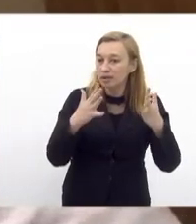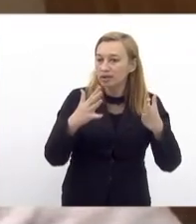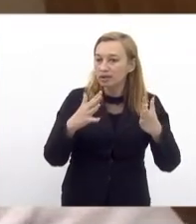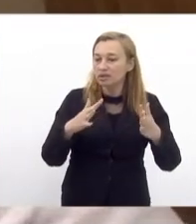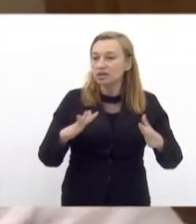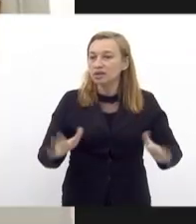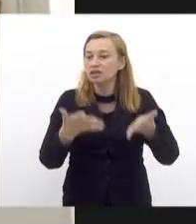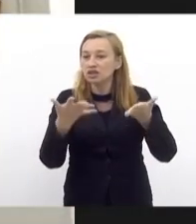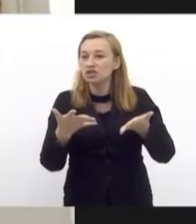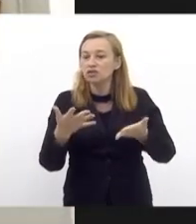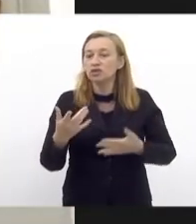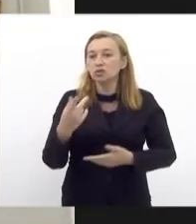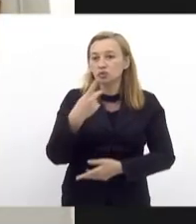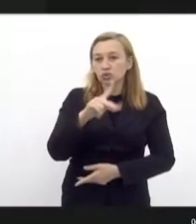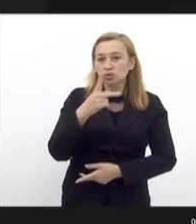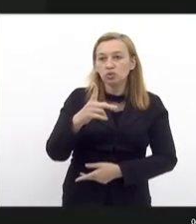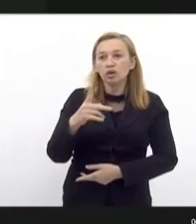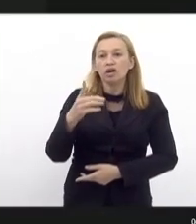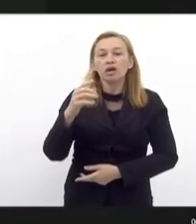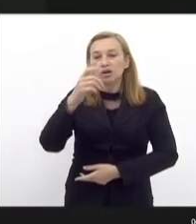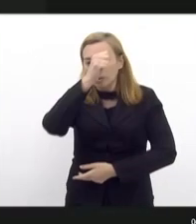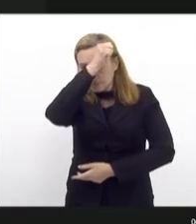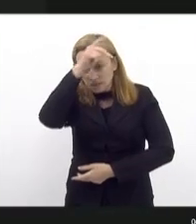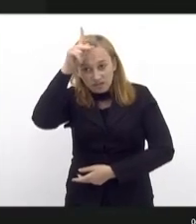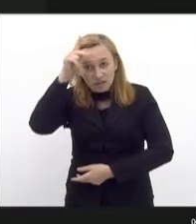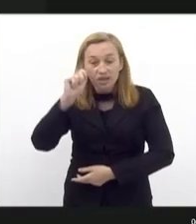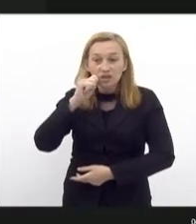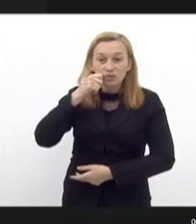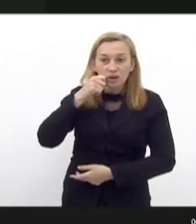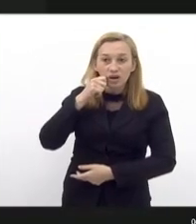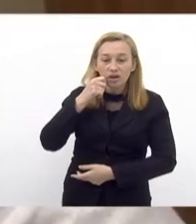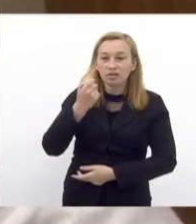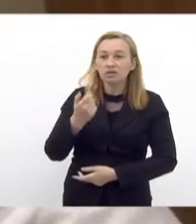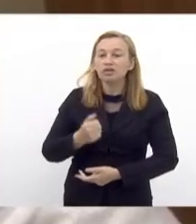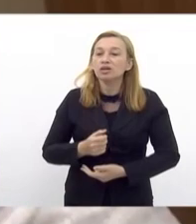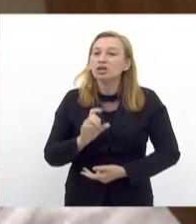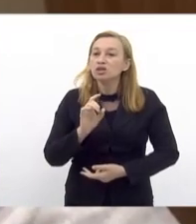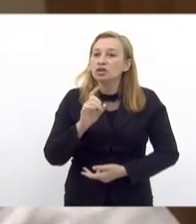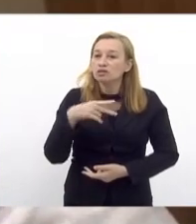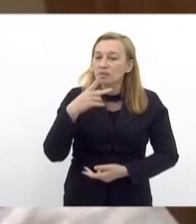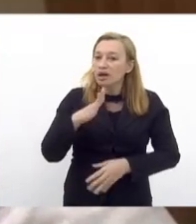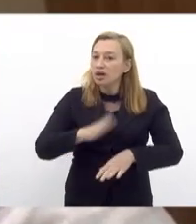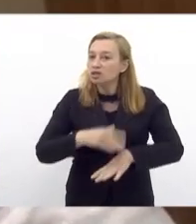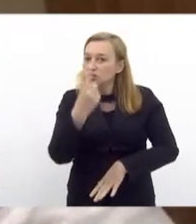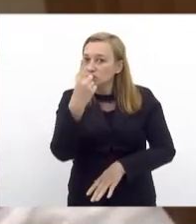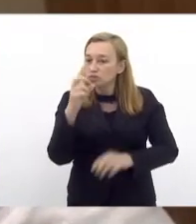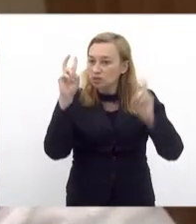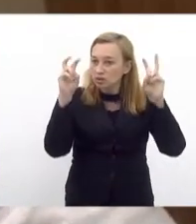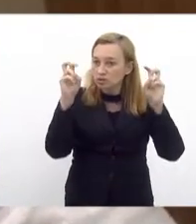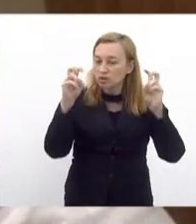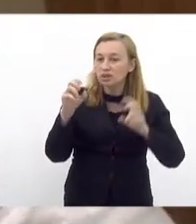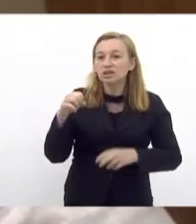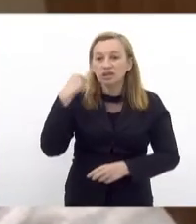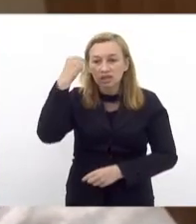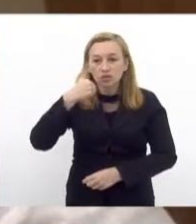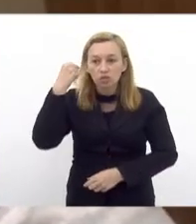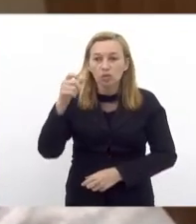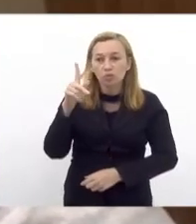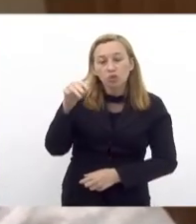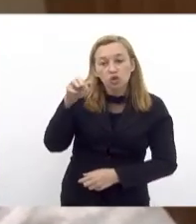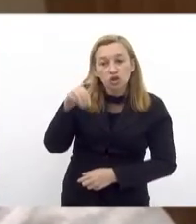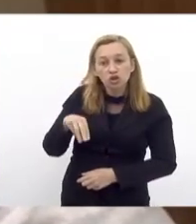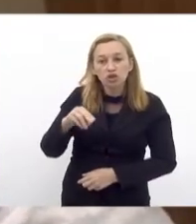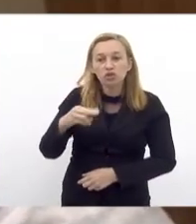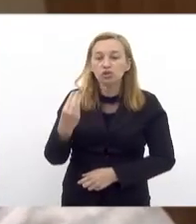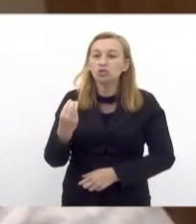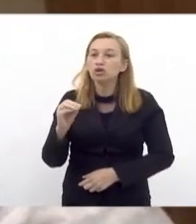sua e do prefeito Eduardo Paes, e quero só trazer mais um assunto, principalmente o senador Portinho, deputados